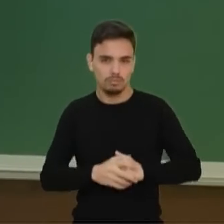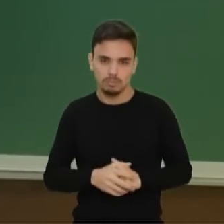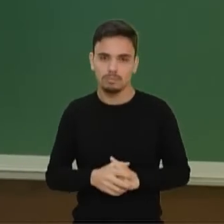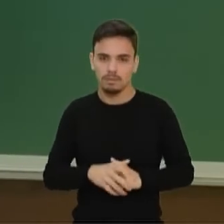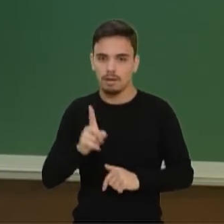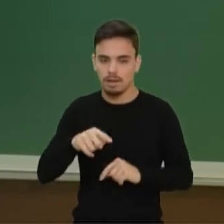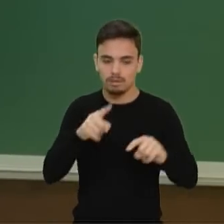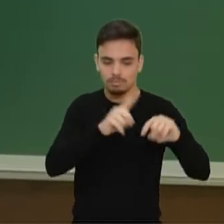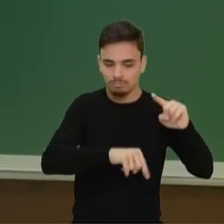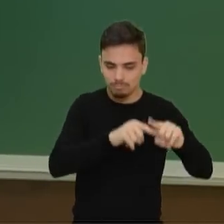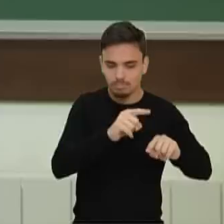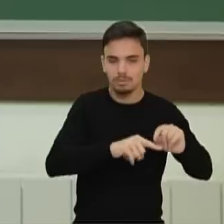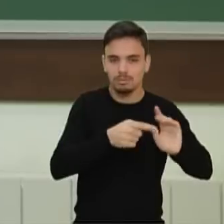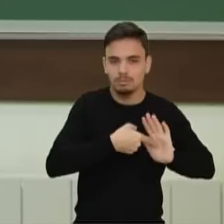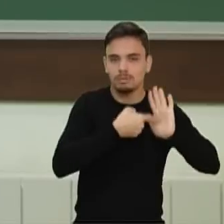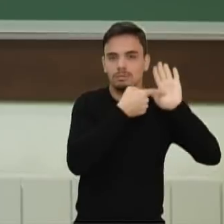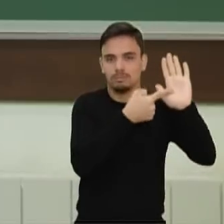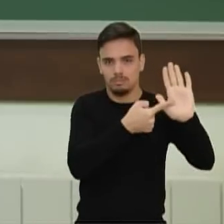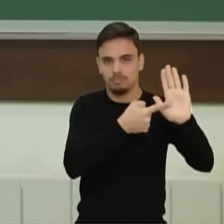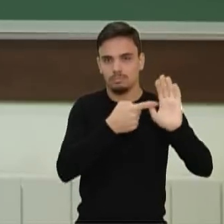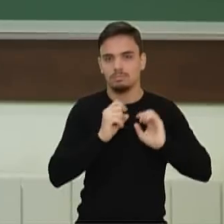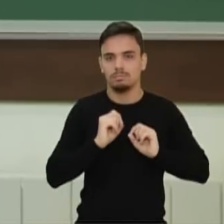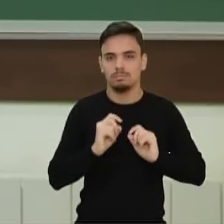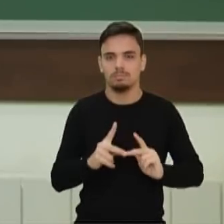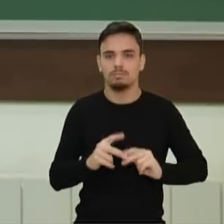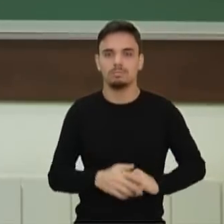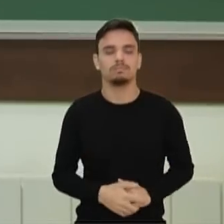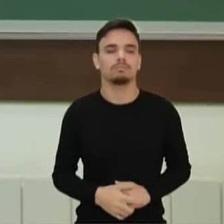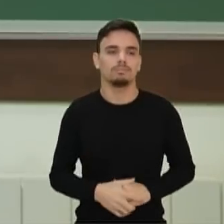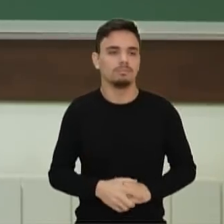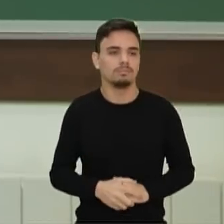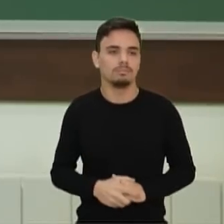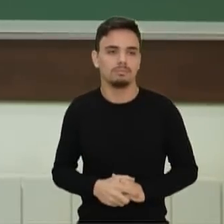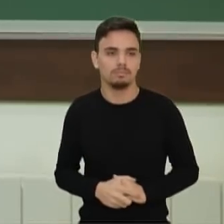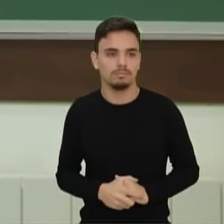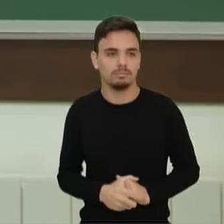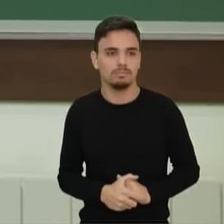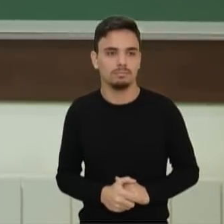é o objeto que está sendo evidenciado lá, ok?